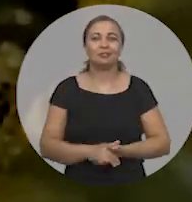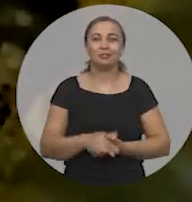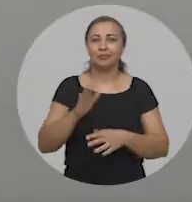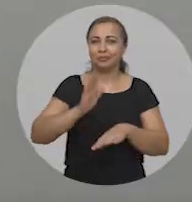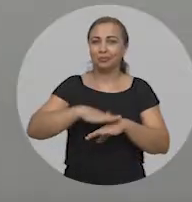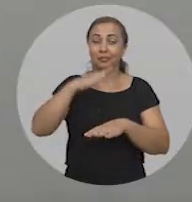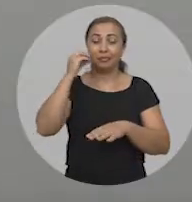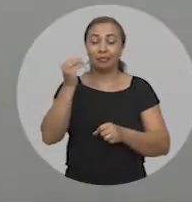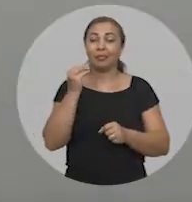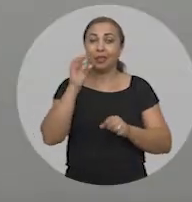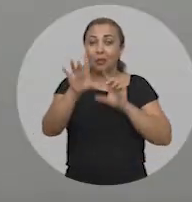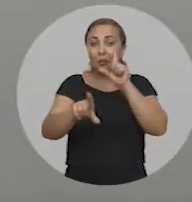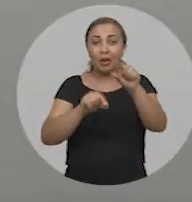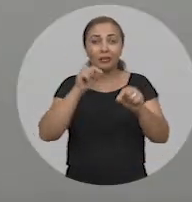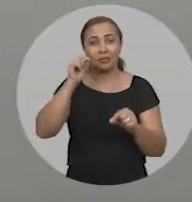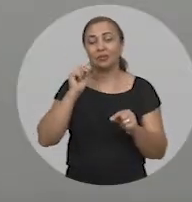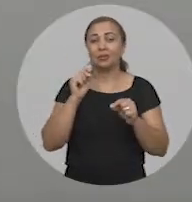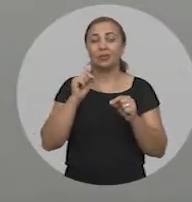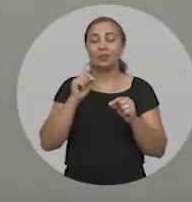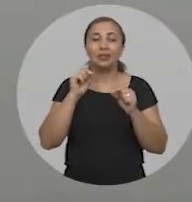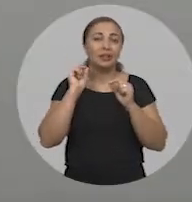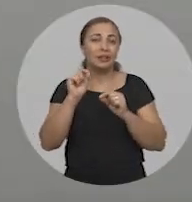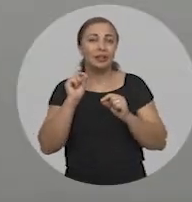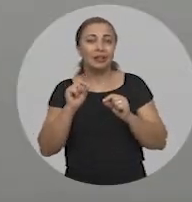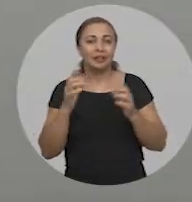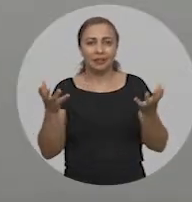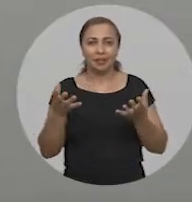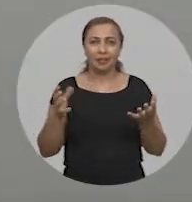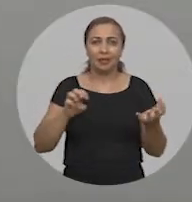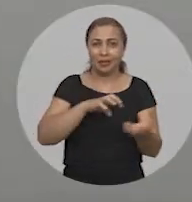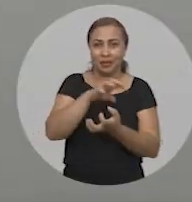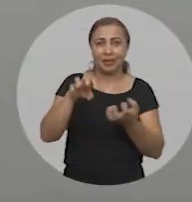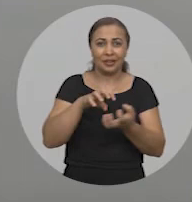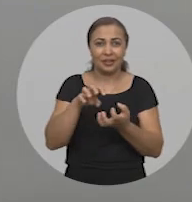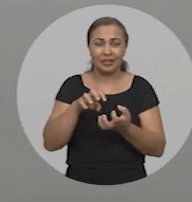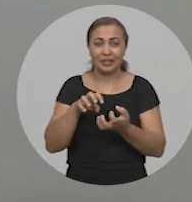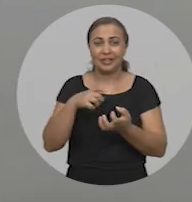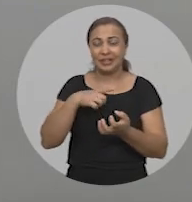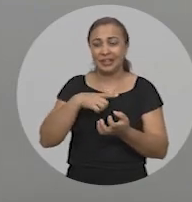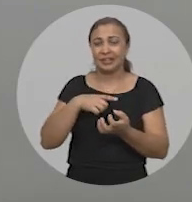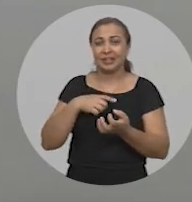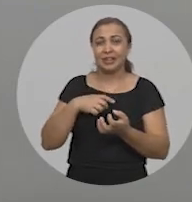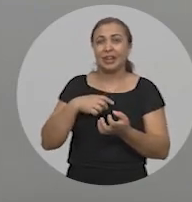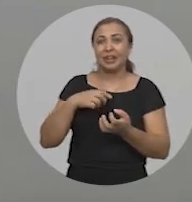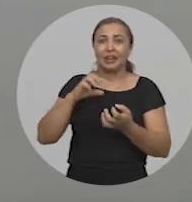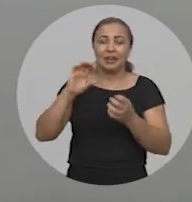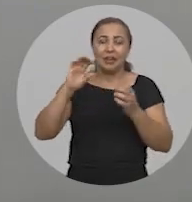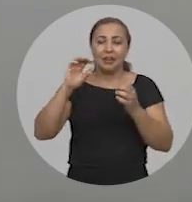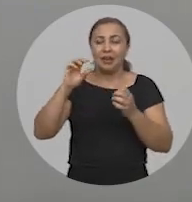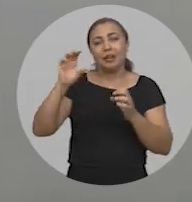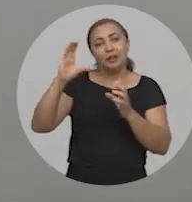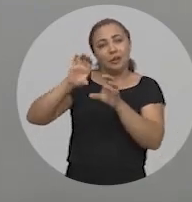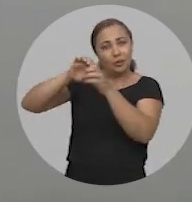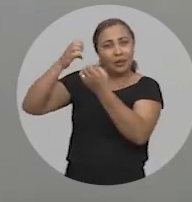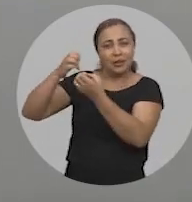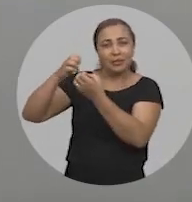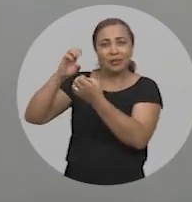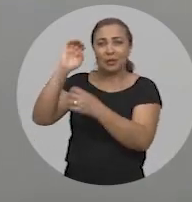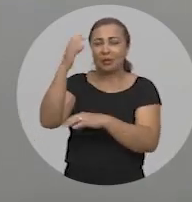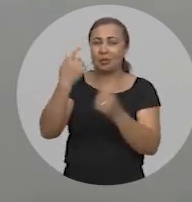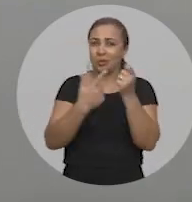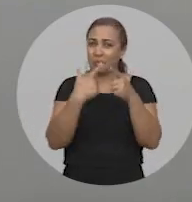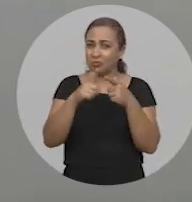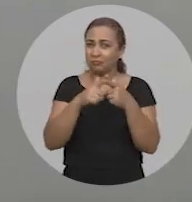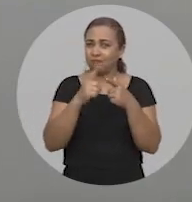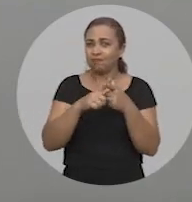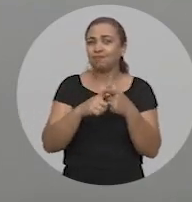social. É mais uma alternativa em função dessa crise da lavoura cacaueira provocada pela vassoura de bruxa.